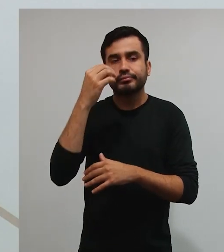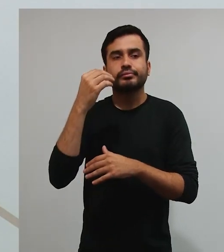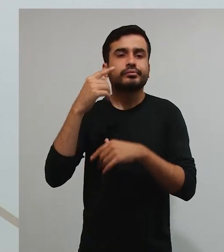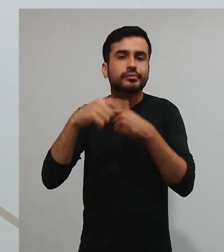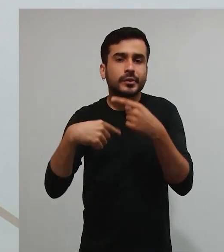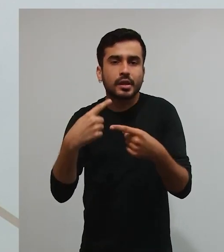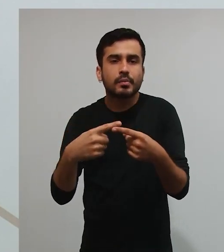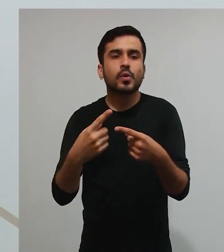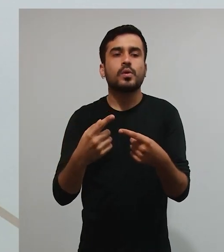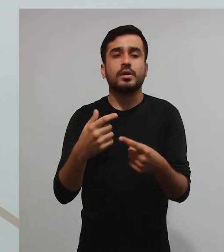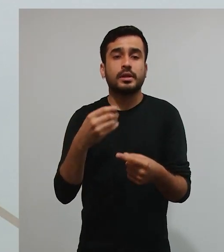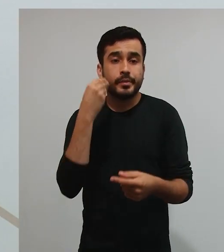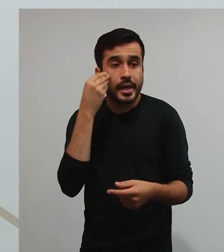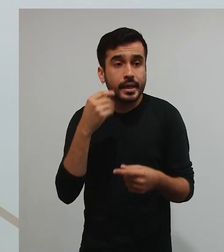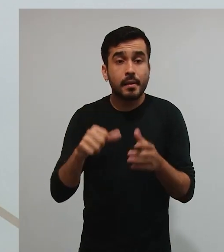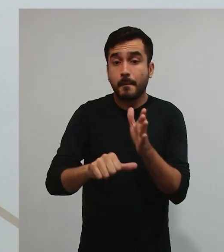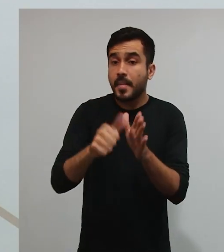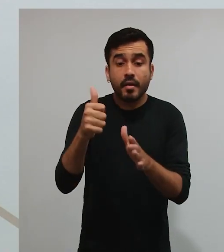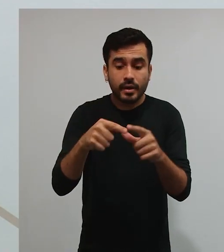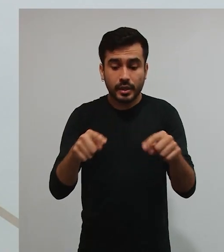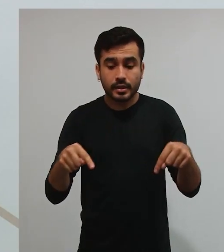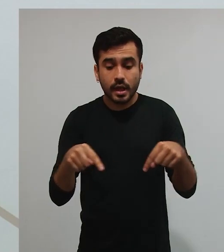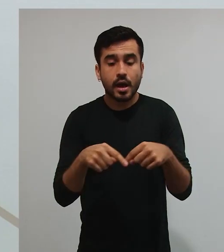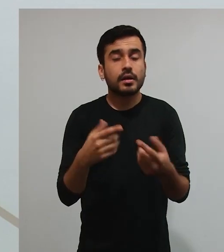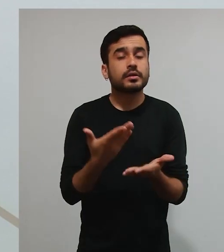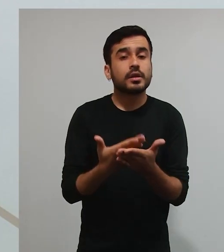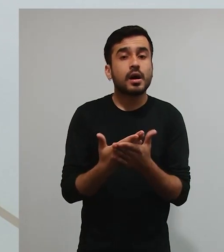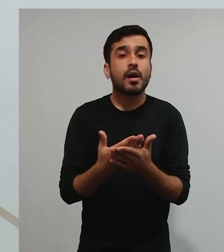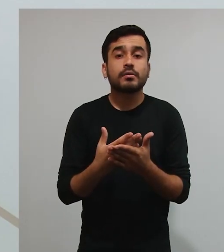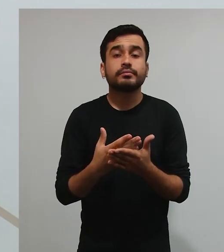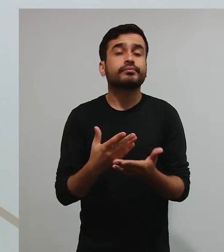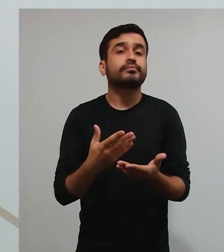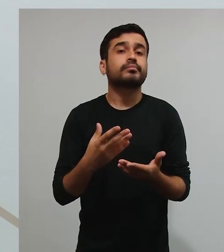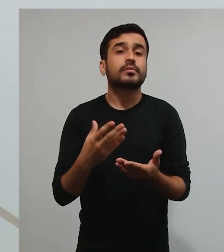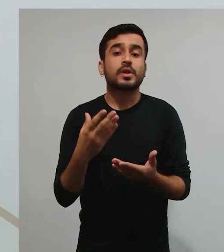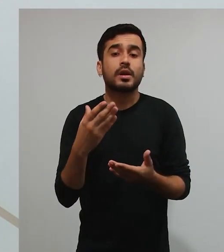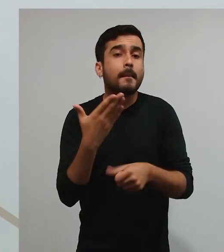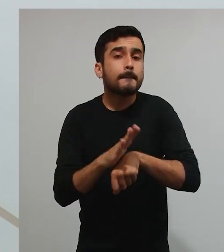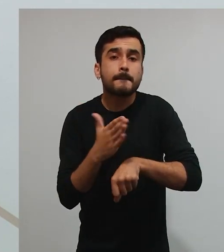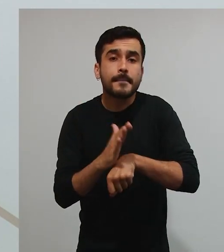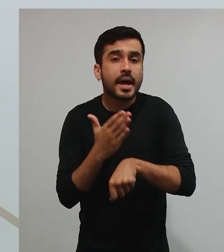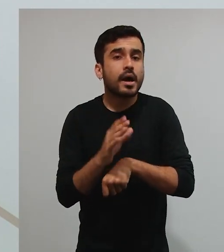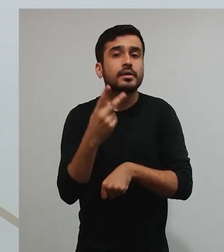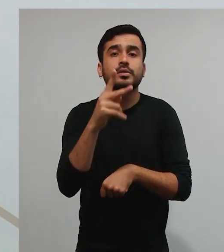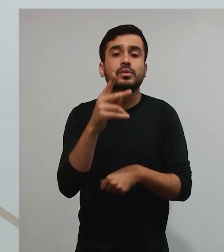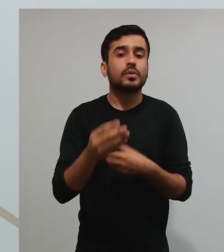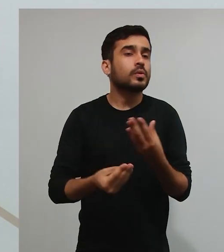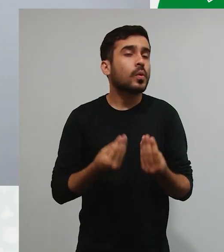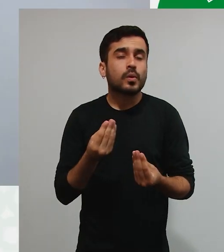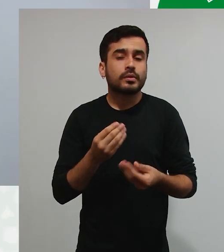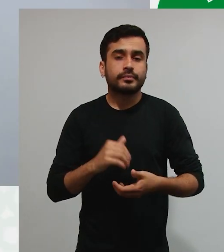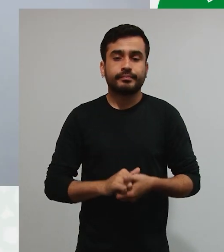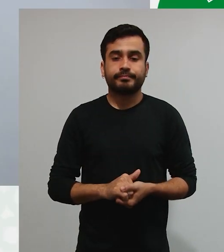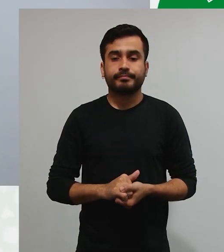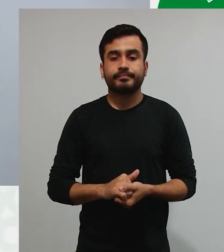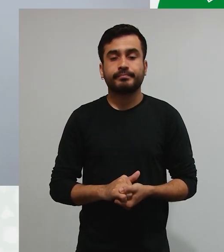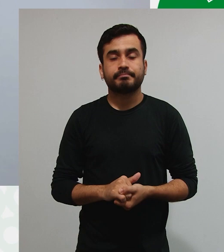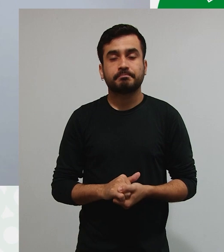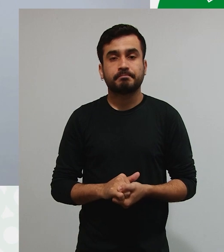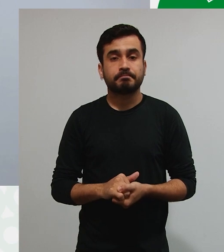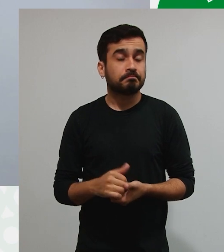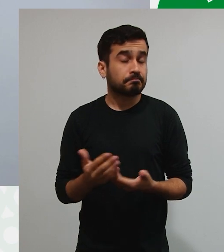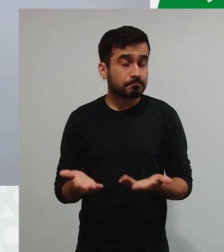somos seres em constante inacabamento, mas eu gostaria que você pudesse relatar para a gente essa trajetória aí de como foi